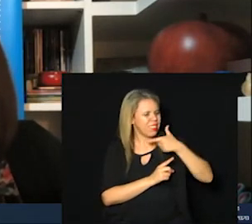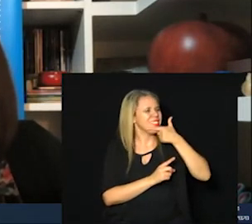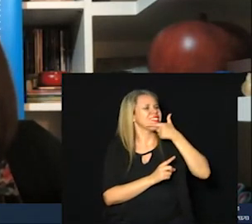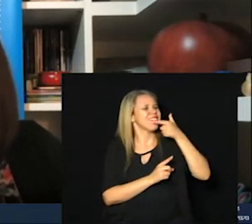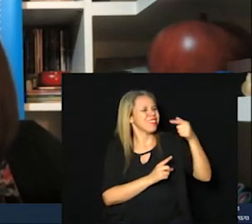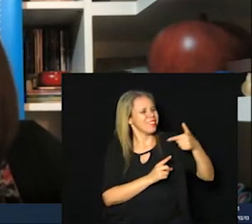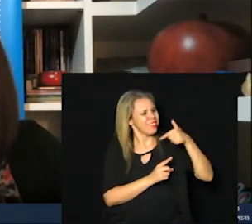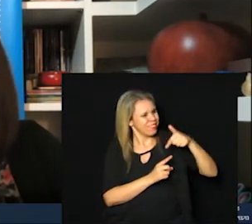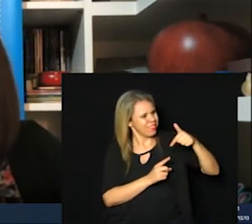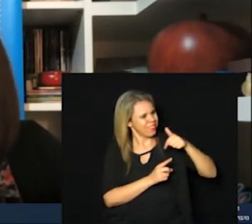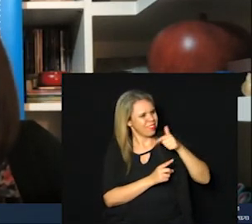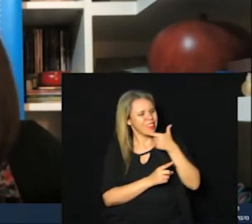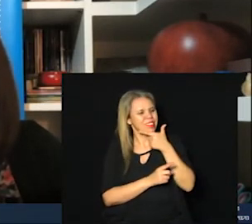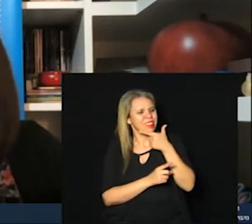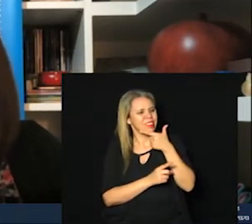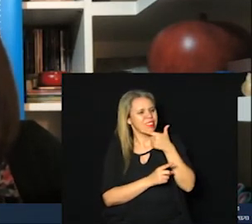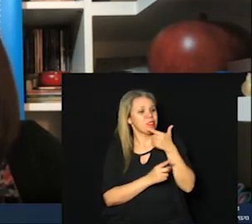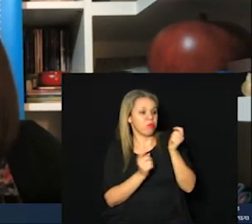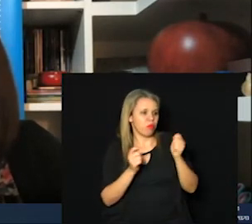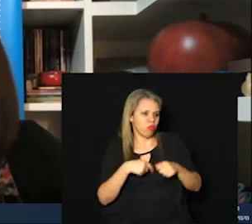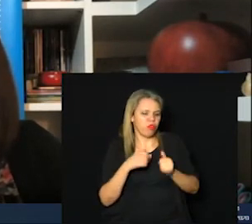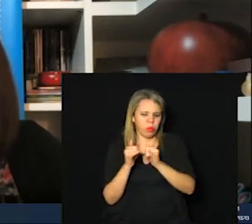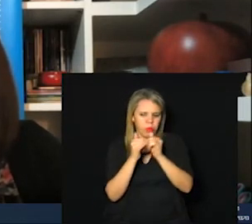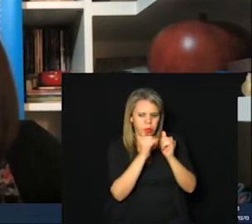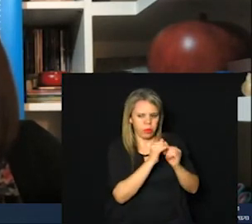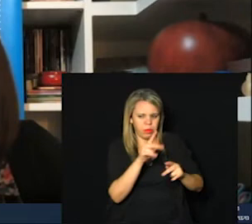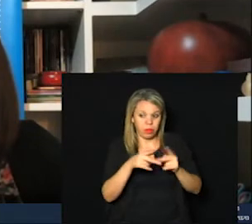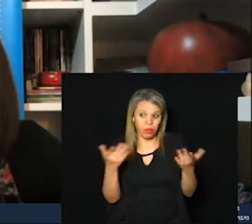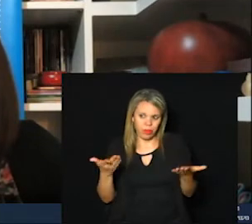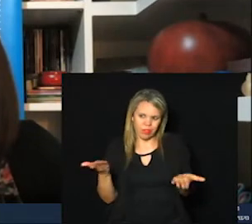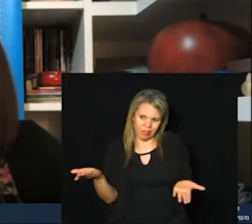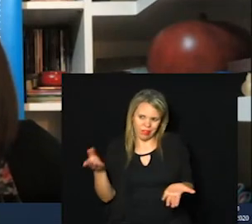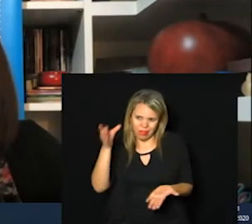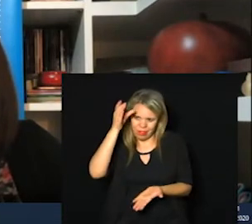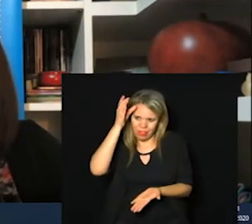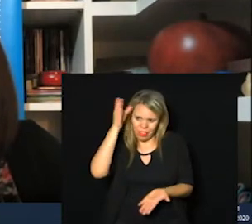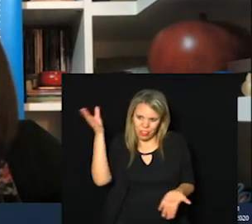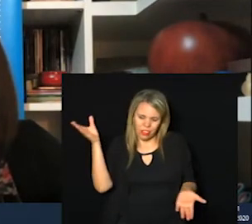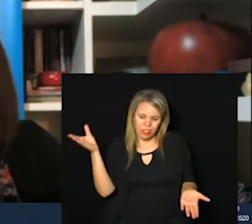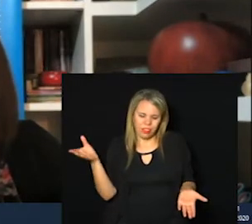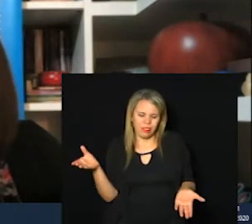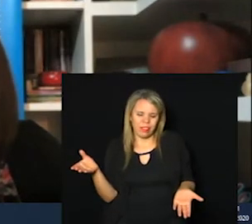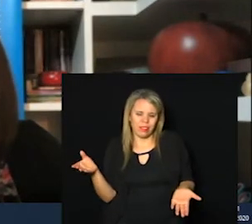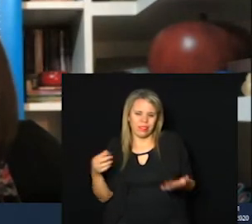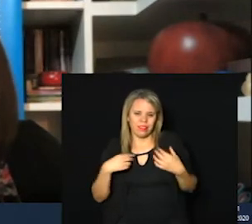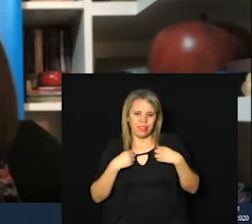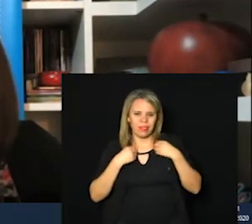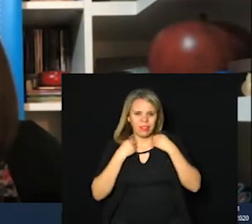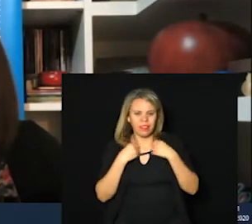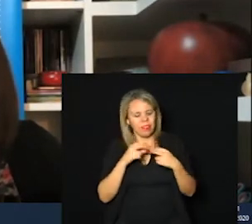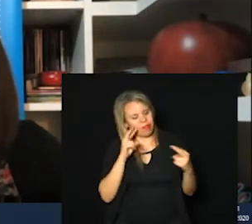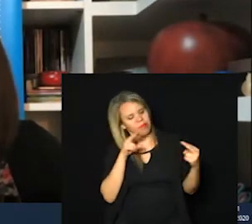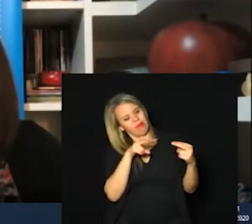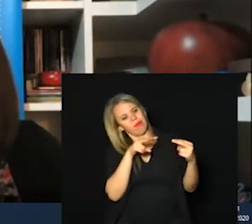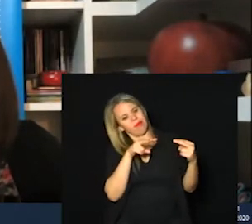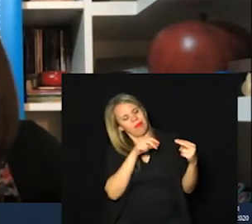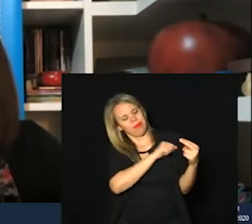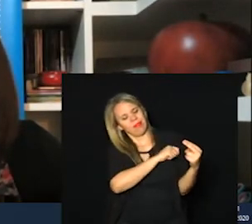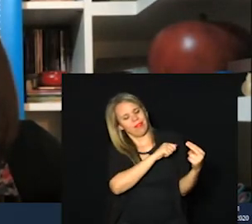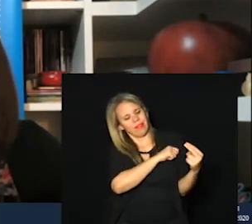disse, bem que poderia cair e perdoar uns aos outros hoje, não é, tia? Eu olhei para ela,